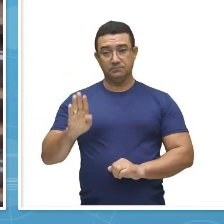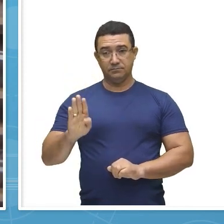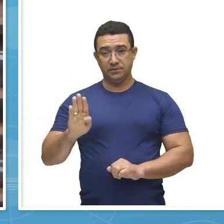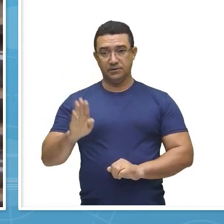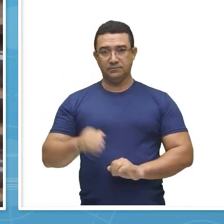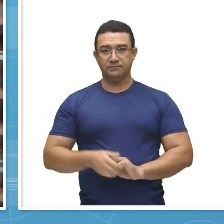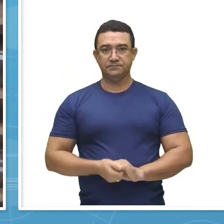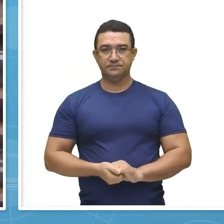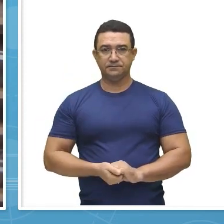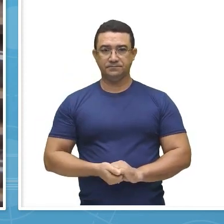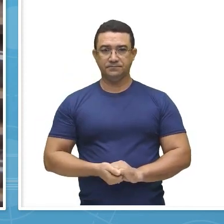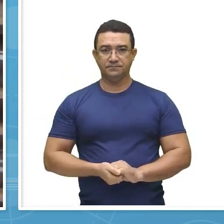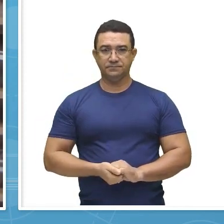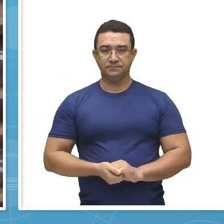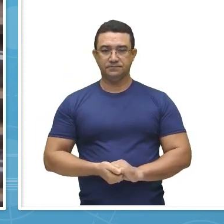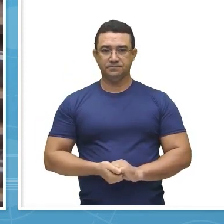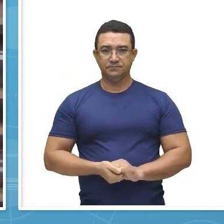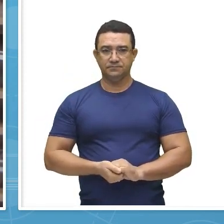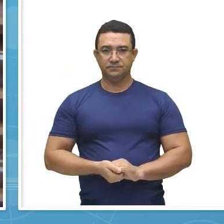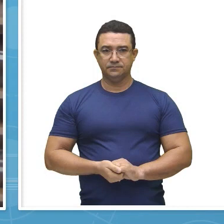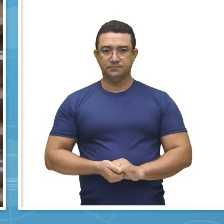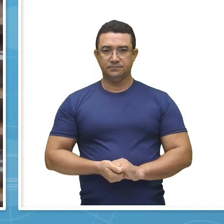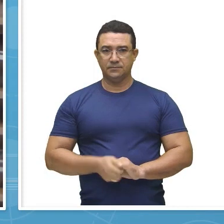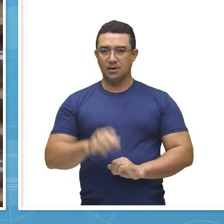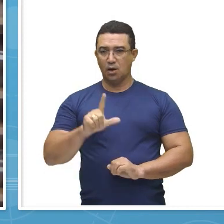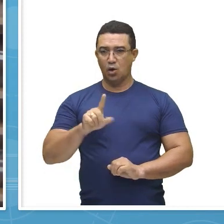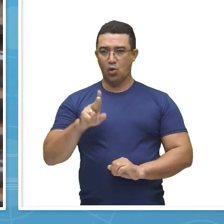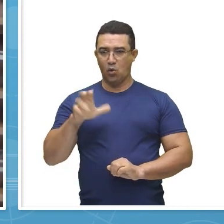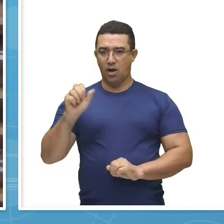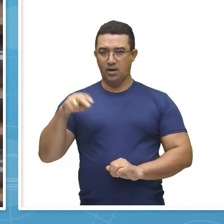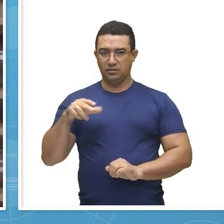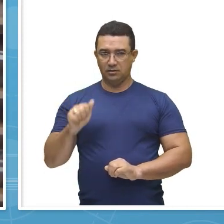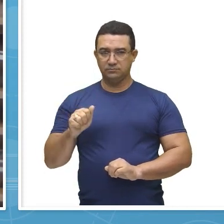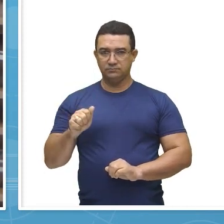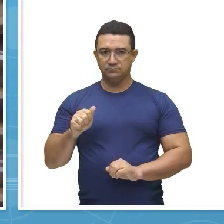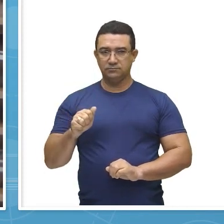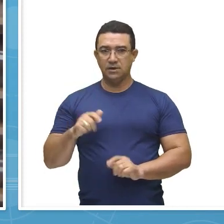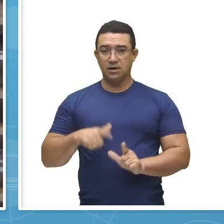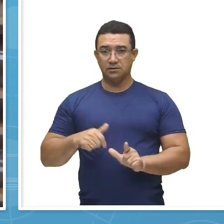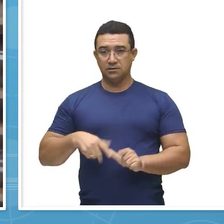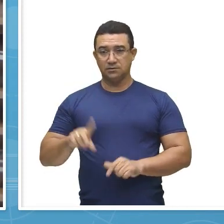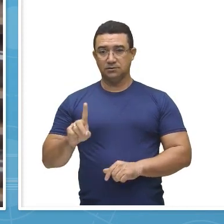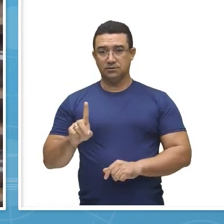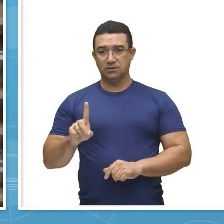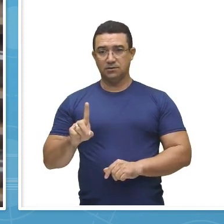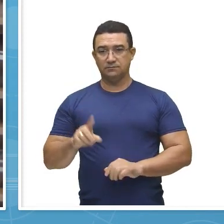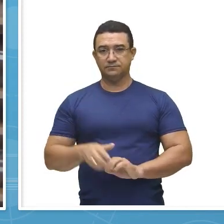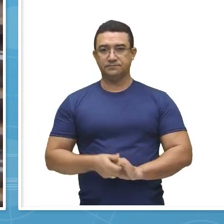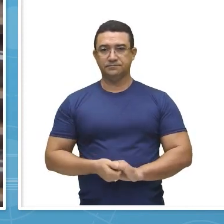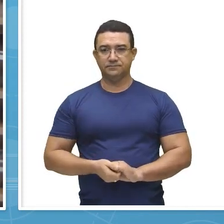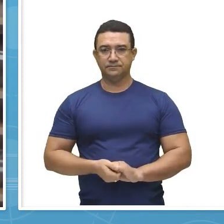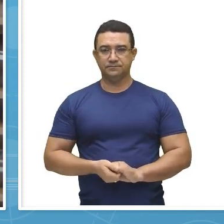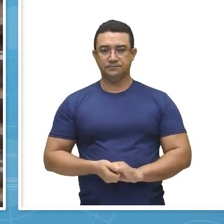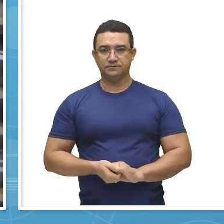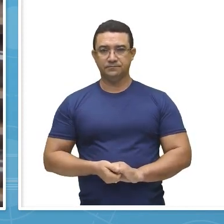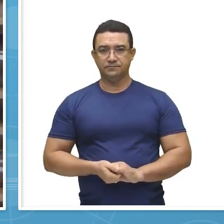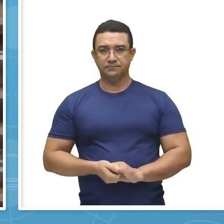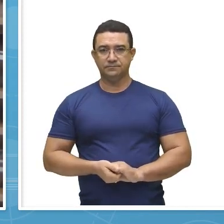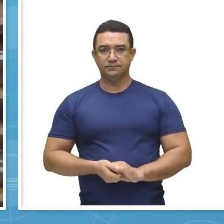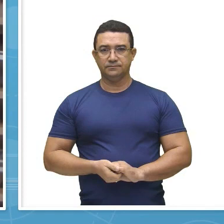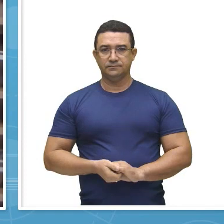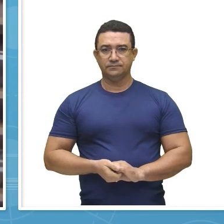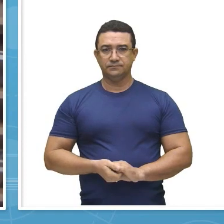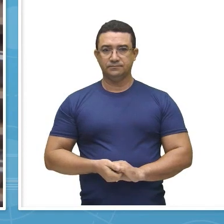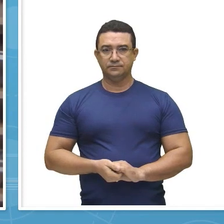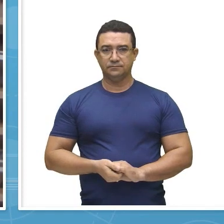Reinaldo Thompson. Muito bacana. Luana, da Escola Estadual Manuel de Antônio de Souza, letra D. Gente, olha